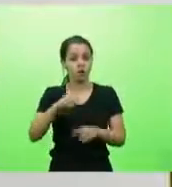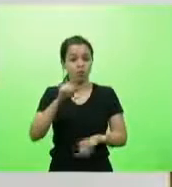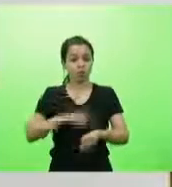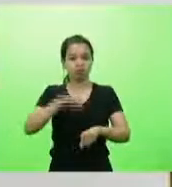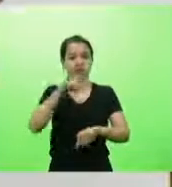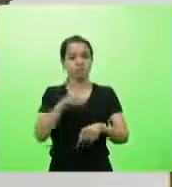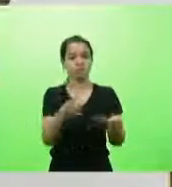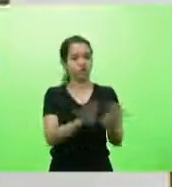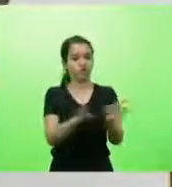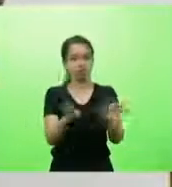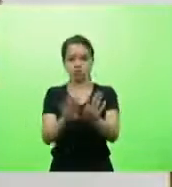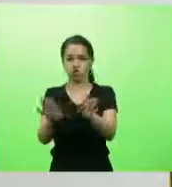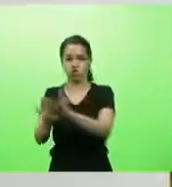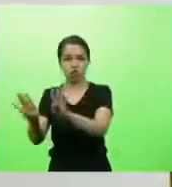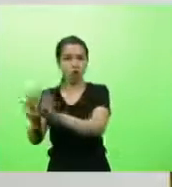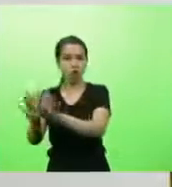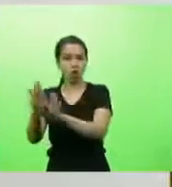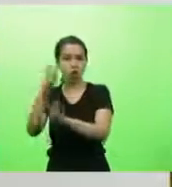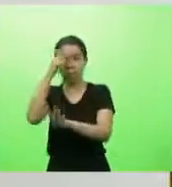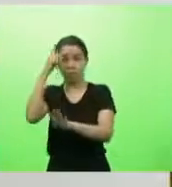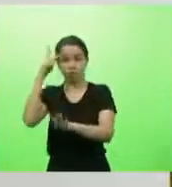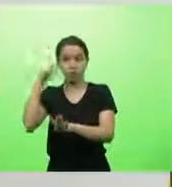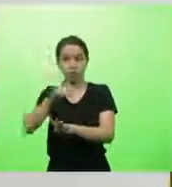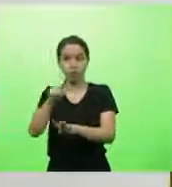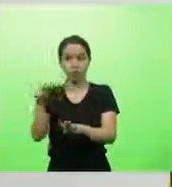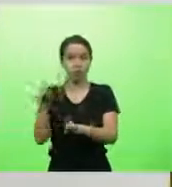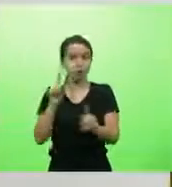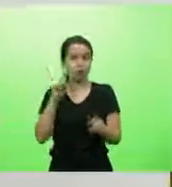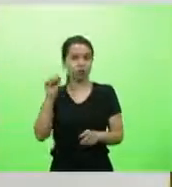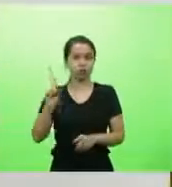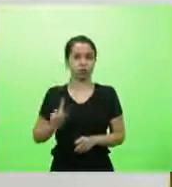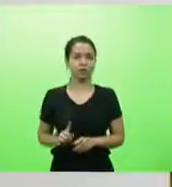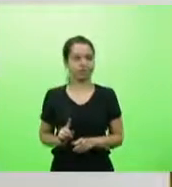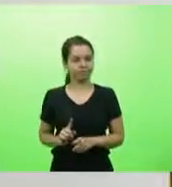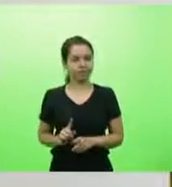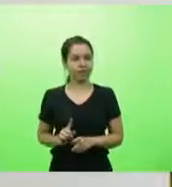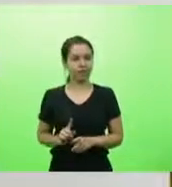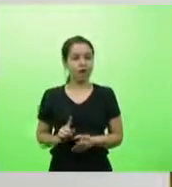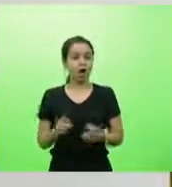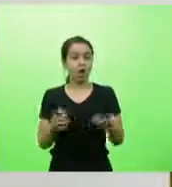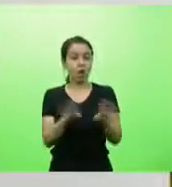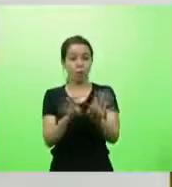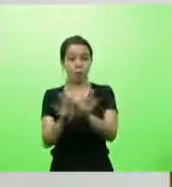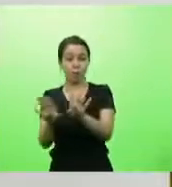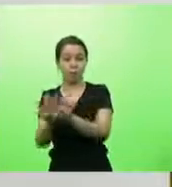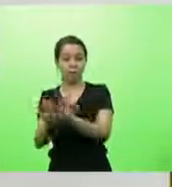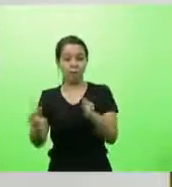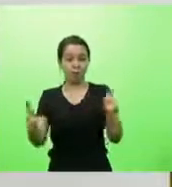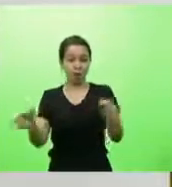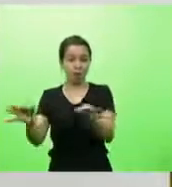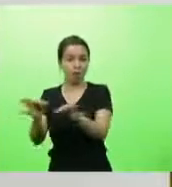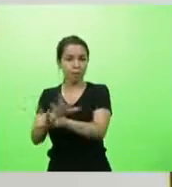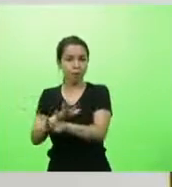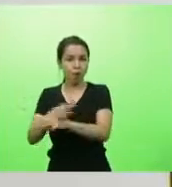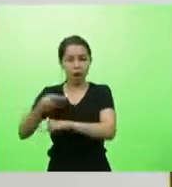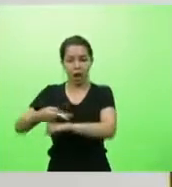outra, sem ninguém esperar. Quando chegou o final do lockdown, não tinha um leito